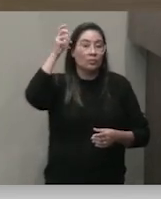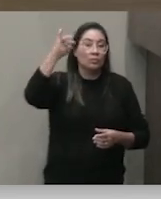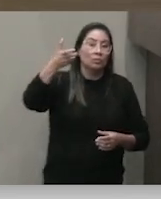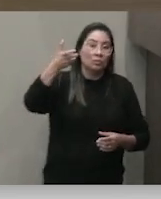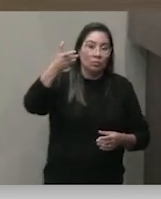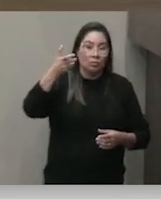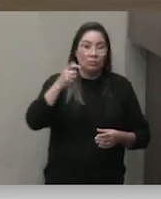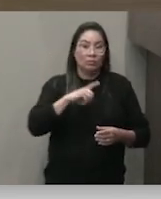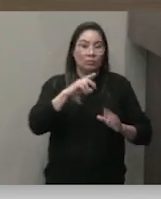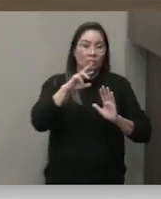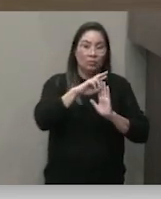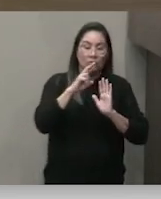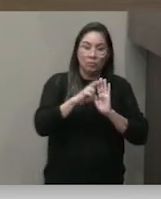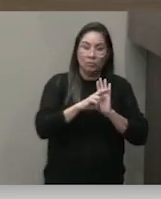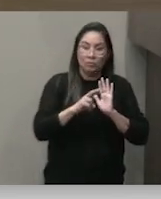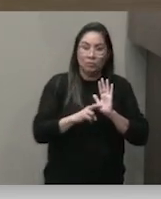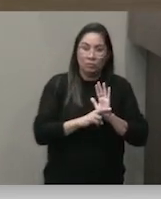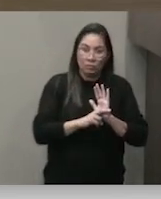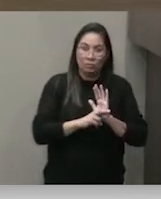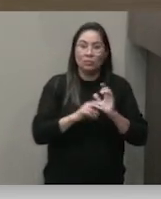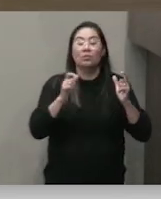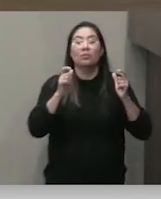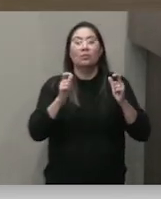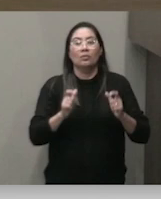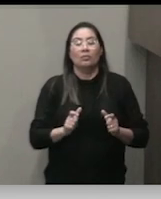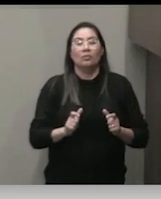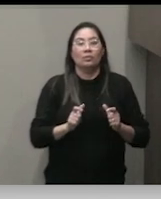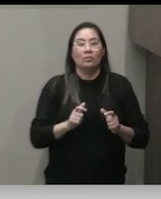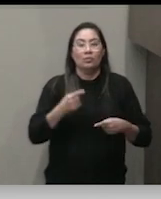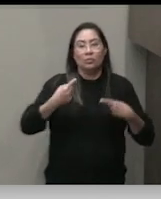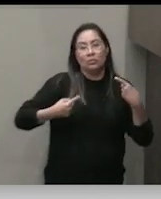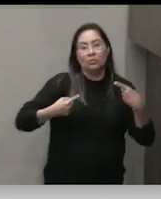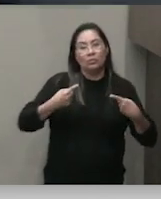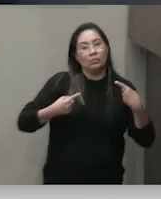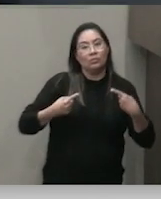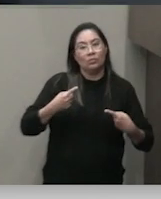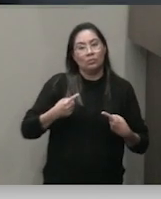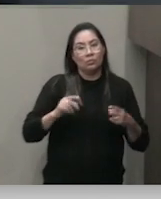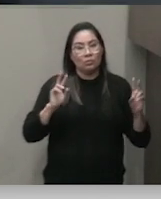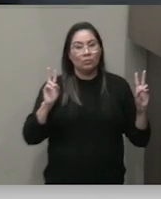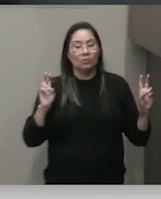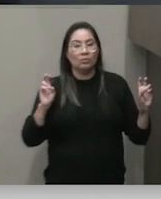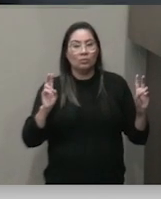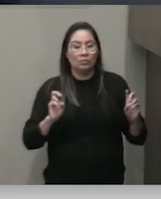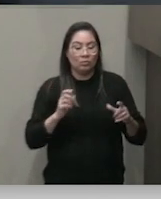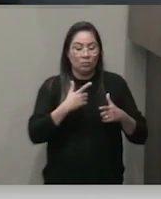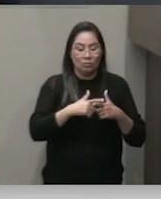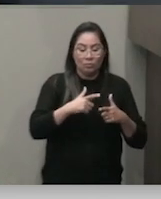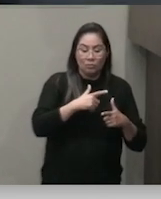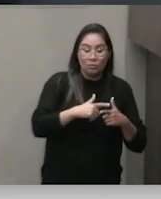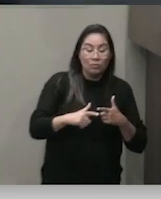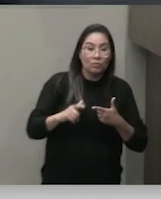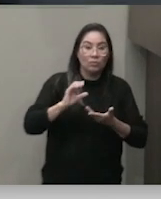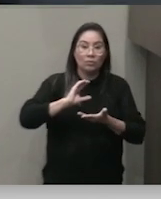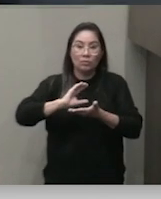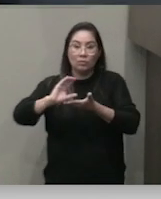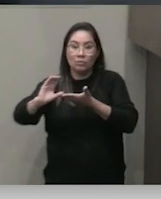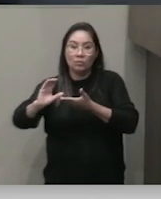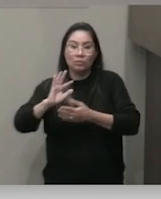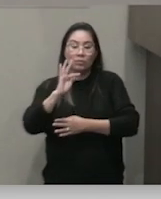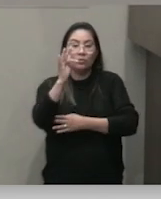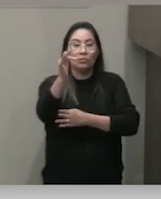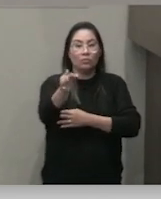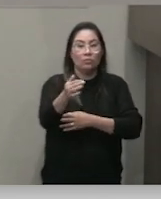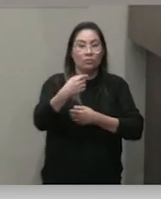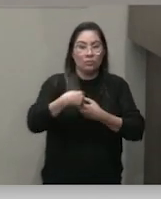são feitas as regras, onde são debatidos os assuntos, os problemas, os investimentos, o futuro de